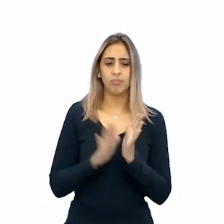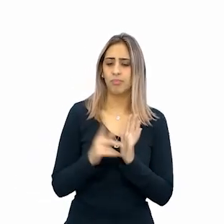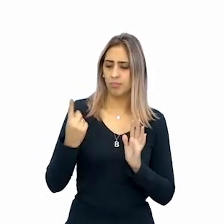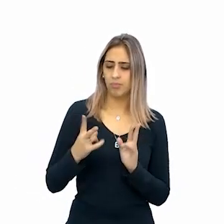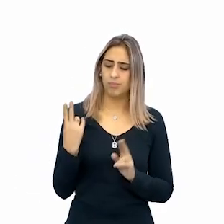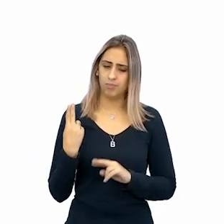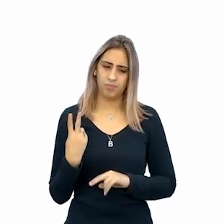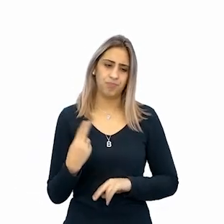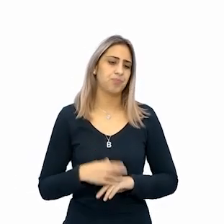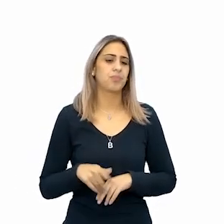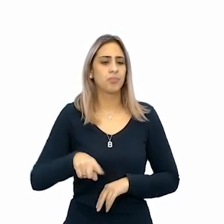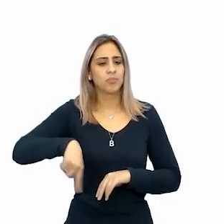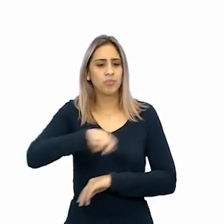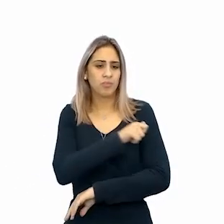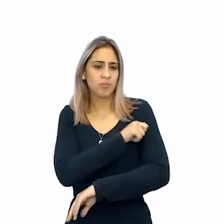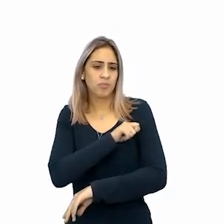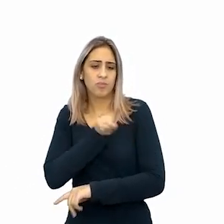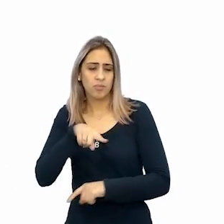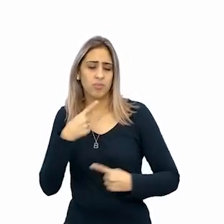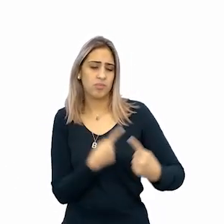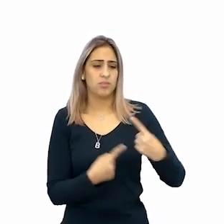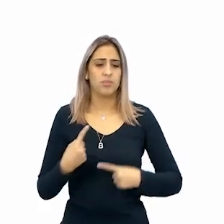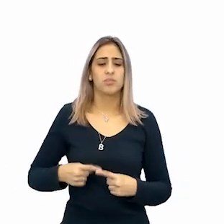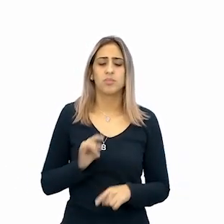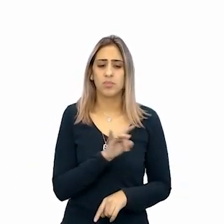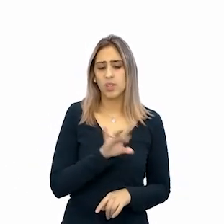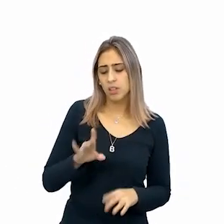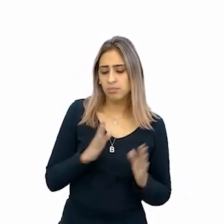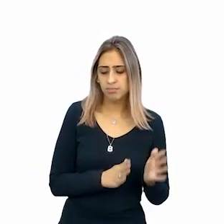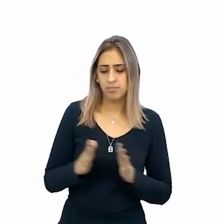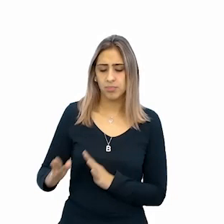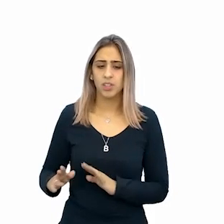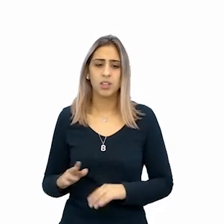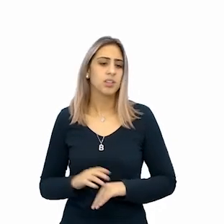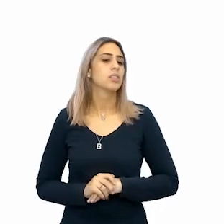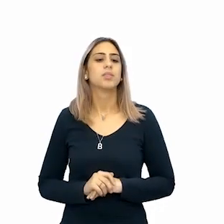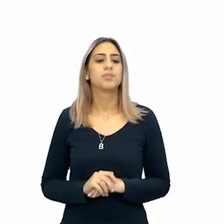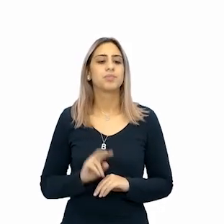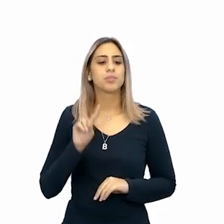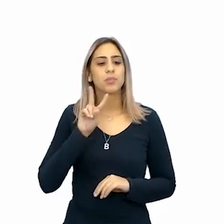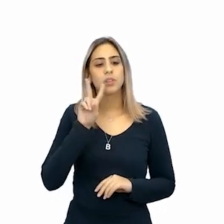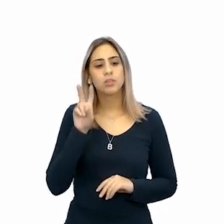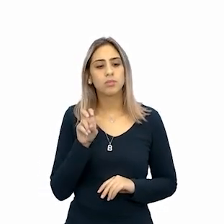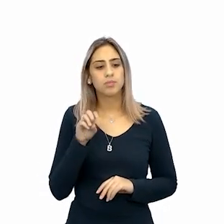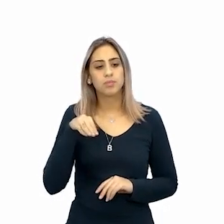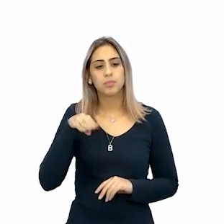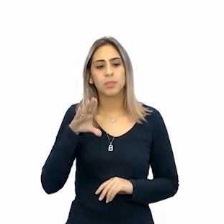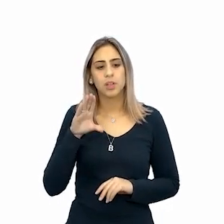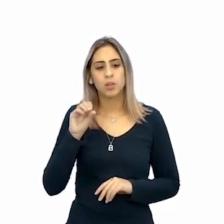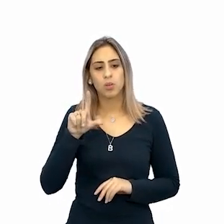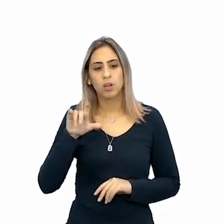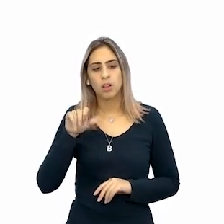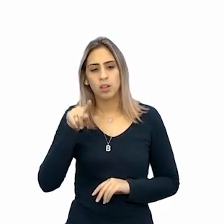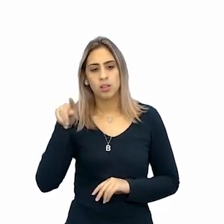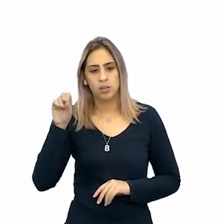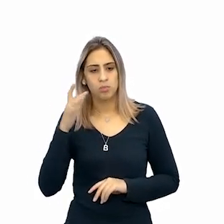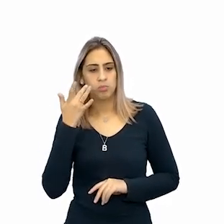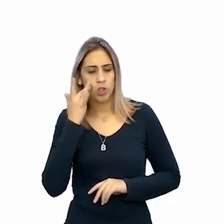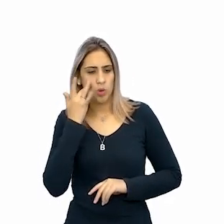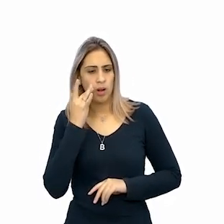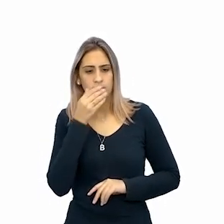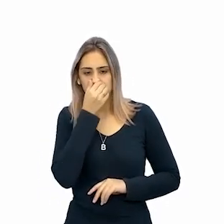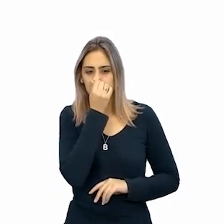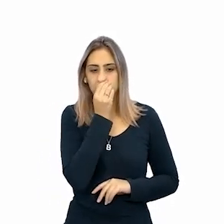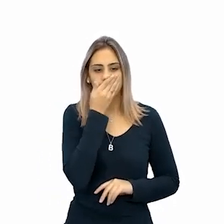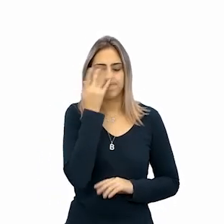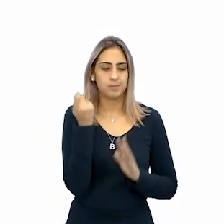em duplas, os estudantes irão discutir cada parte do verbete sobre o mico-leão dourado e preencher aspectos da